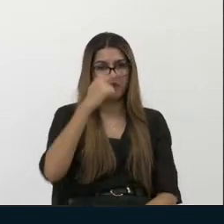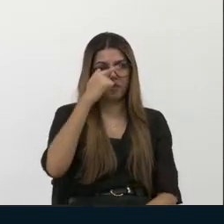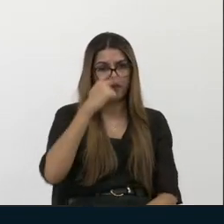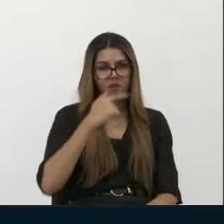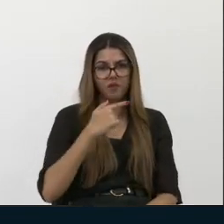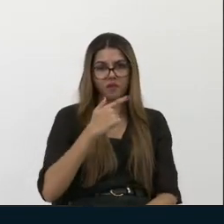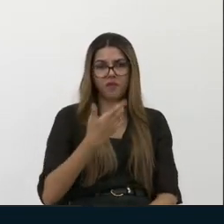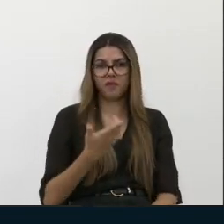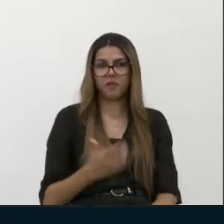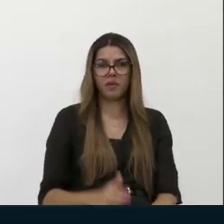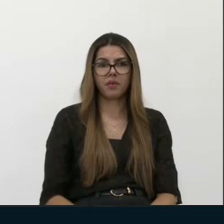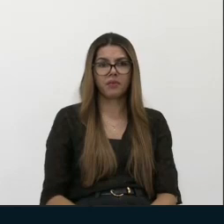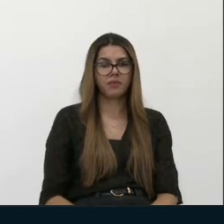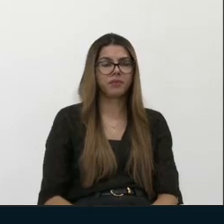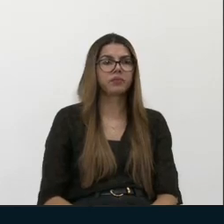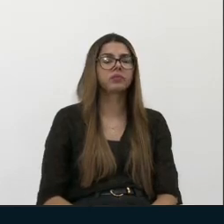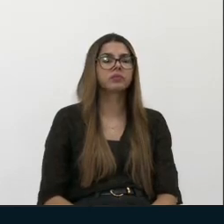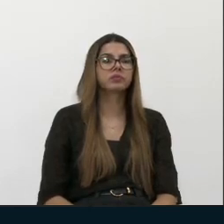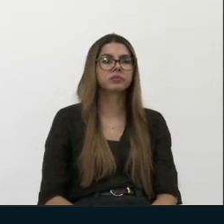dona Daniela